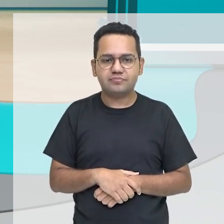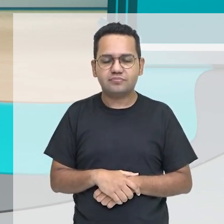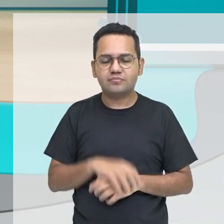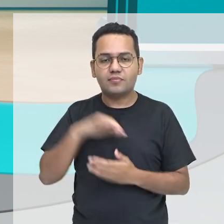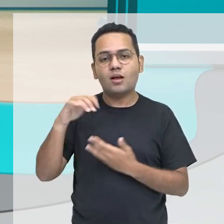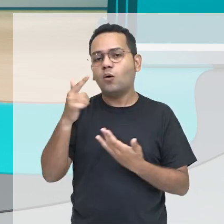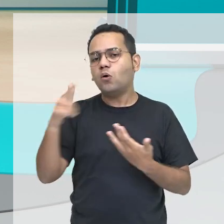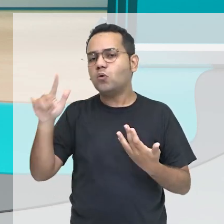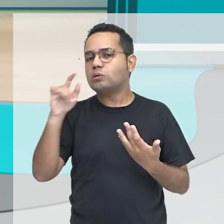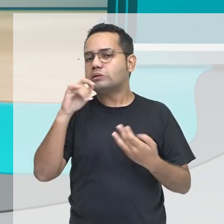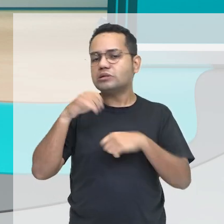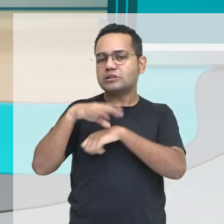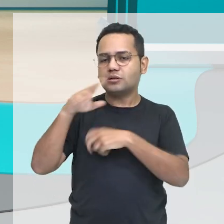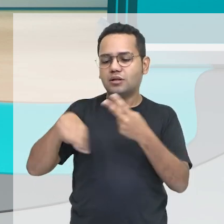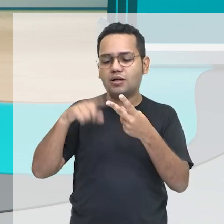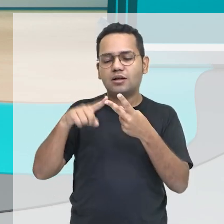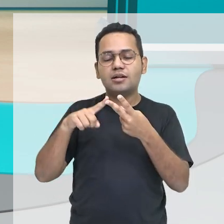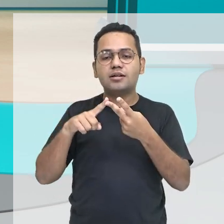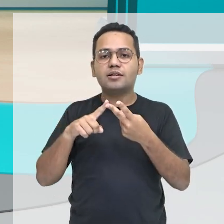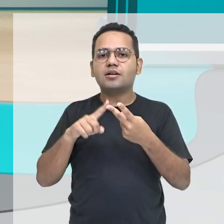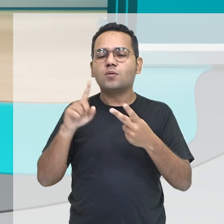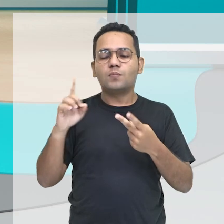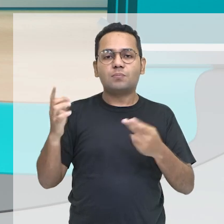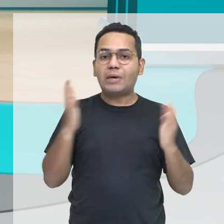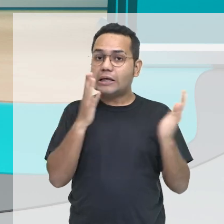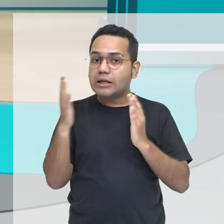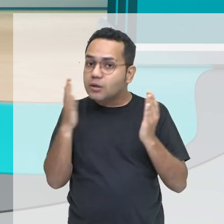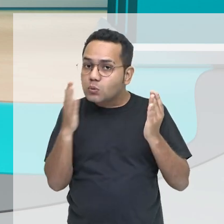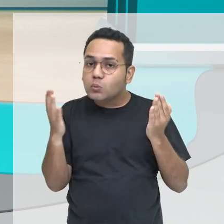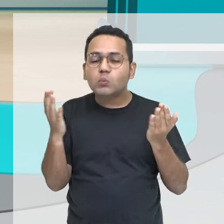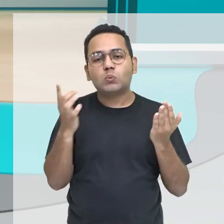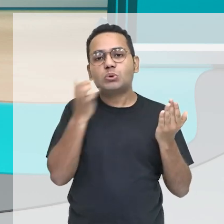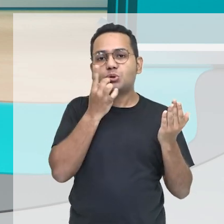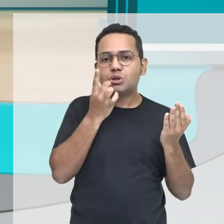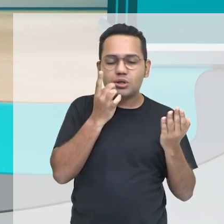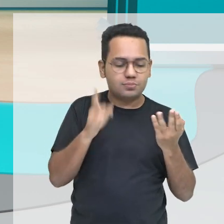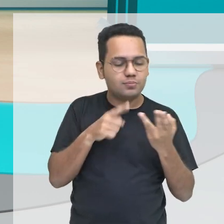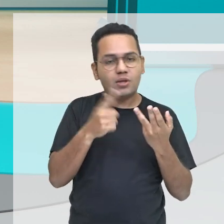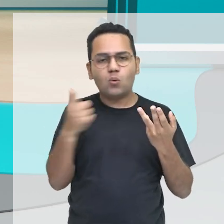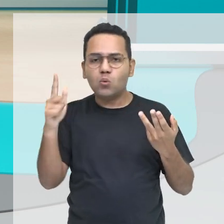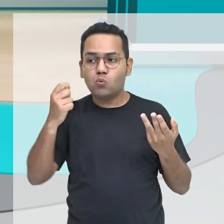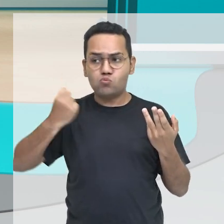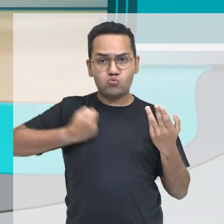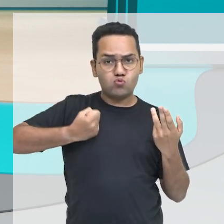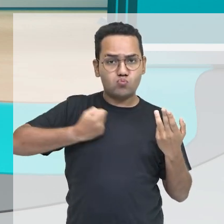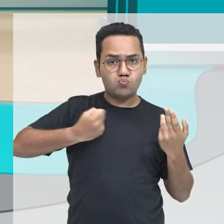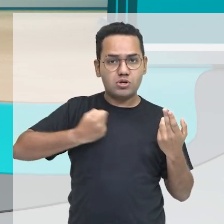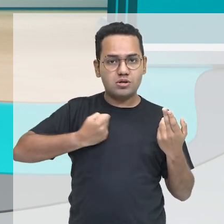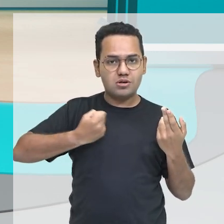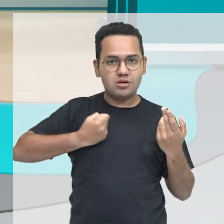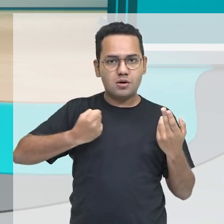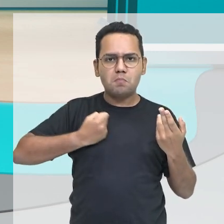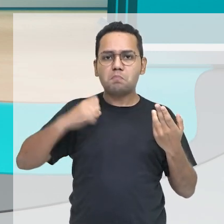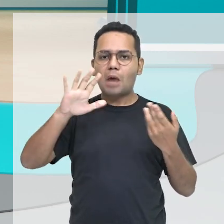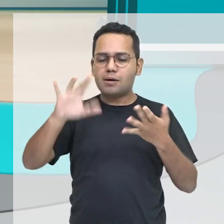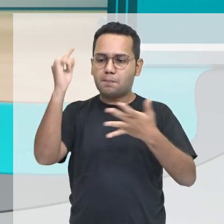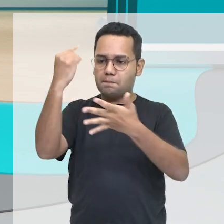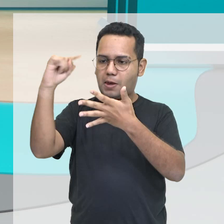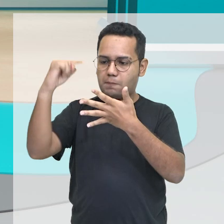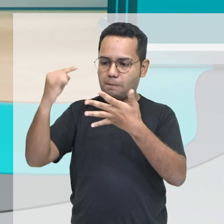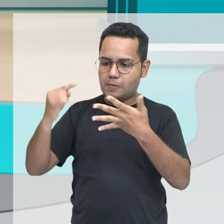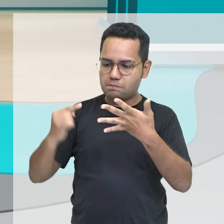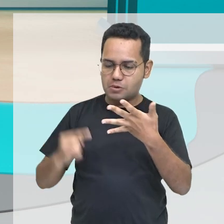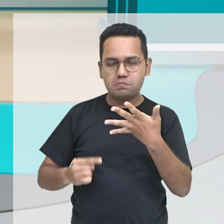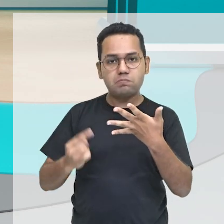data, ok? Prestem atenção nos números. Todas essas informações, elas são importantes na hora